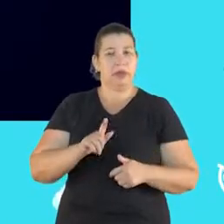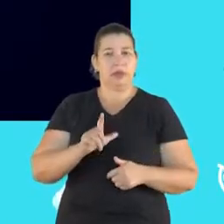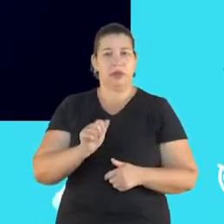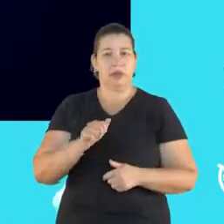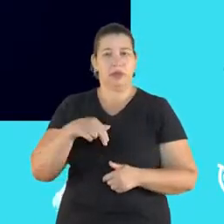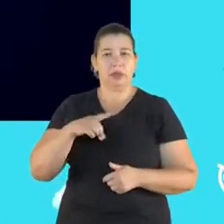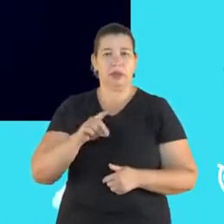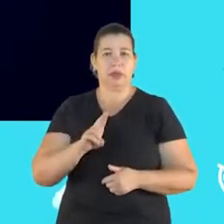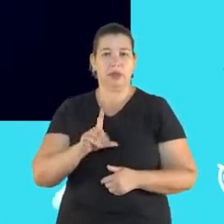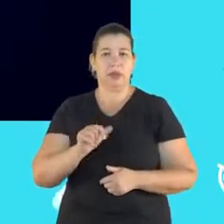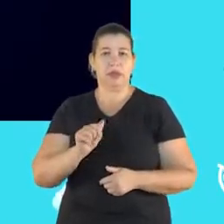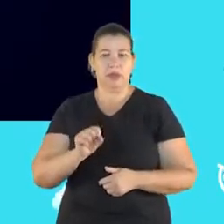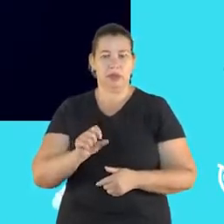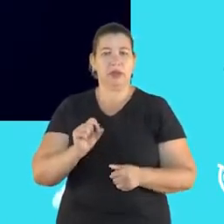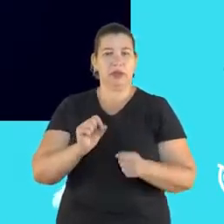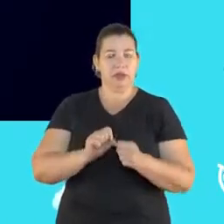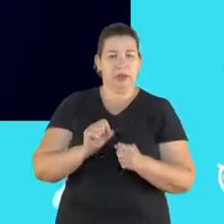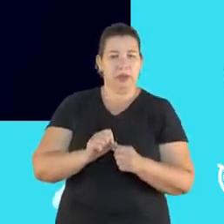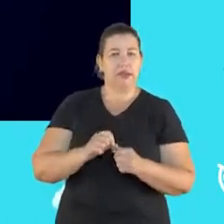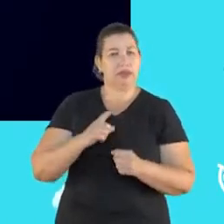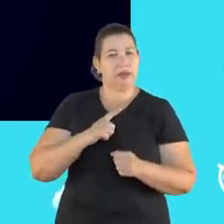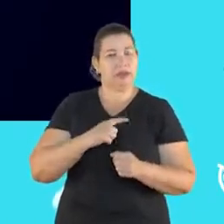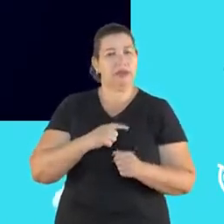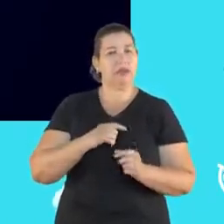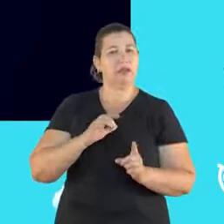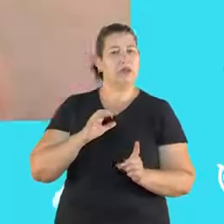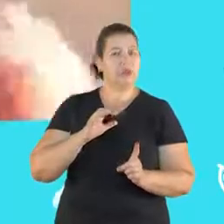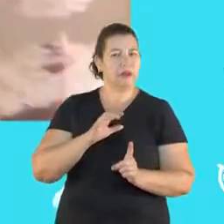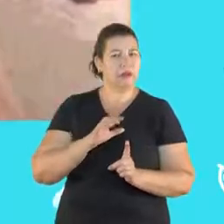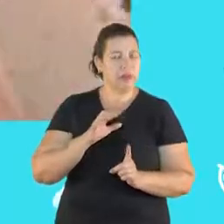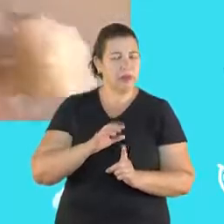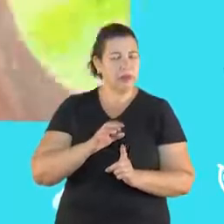Os hormônios atuam afetando a atividade de outra parte do corpo.